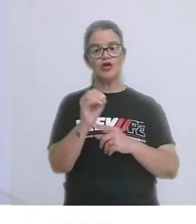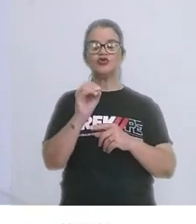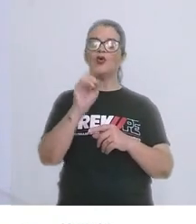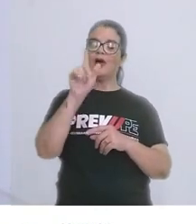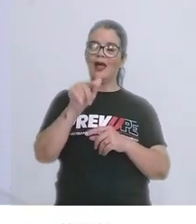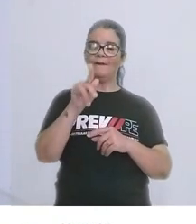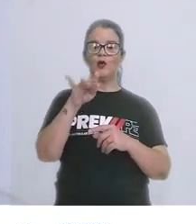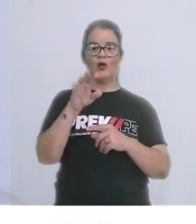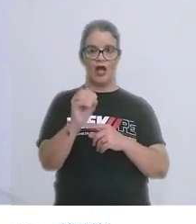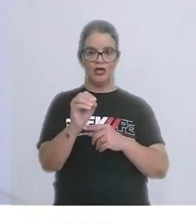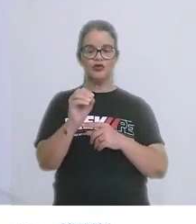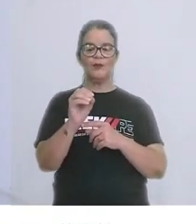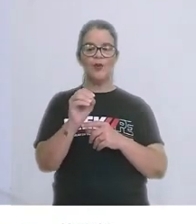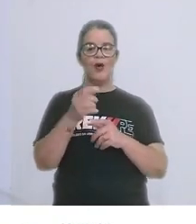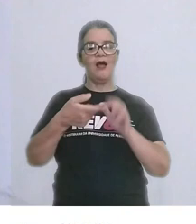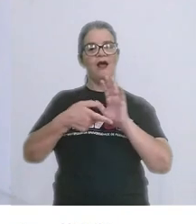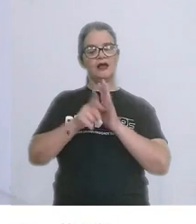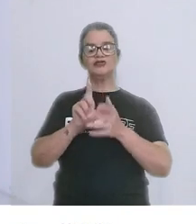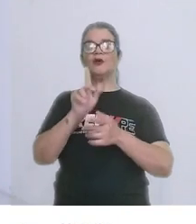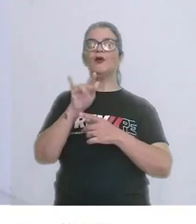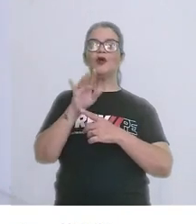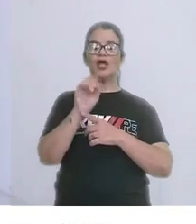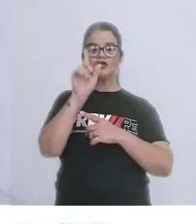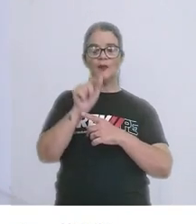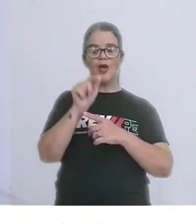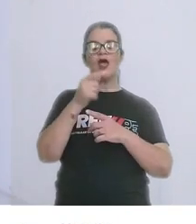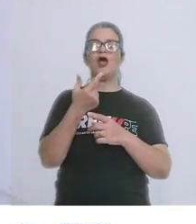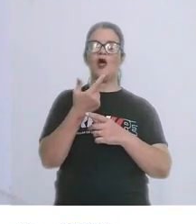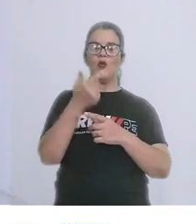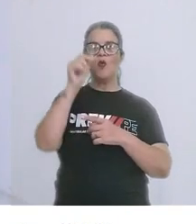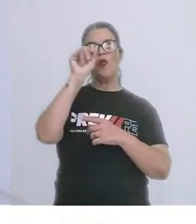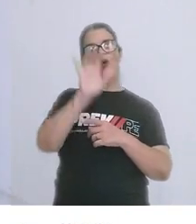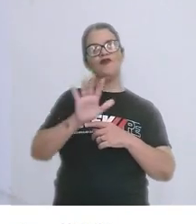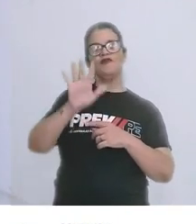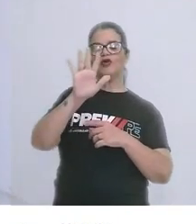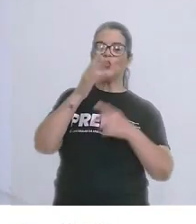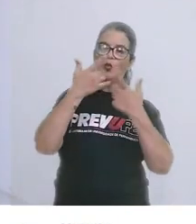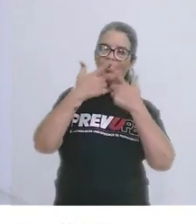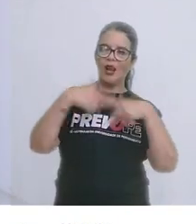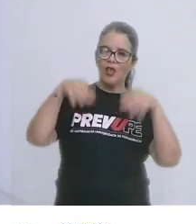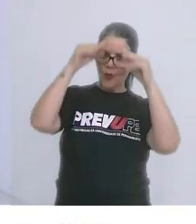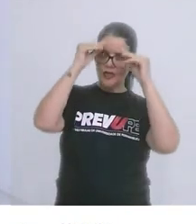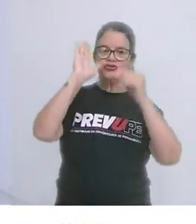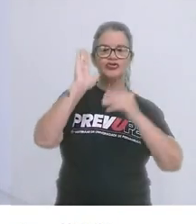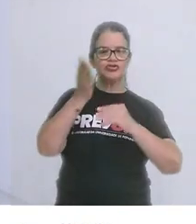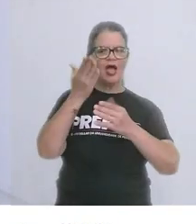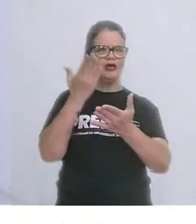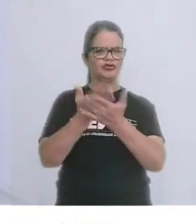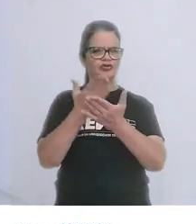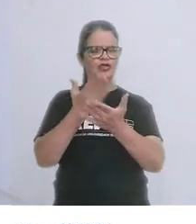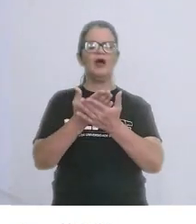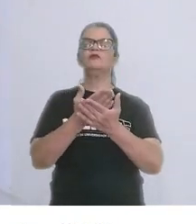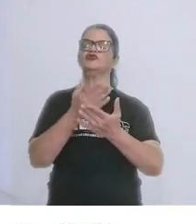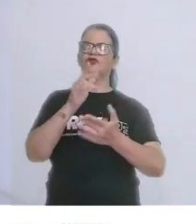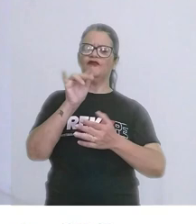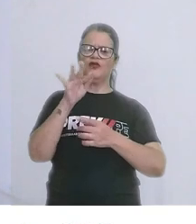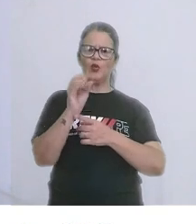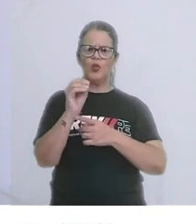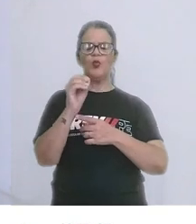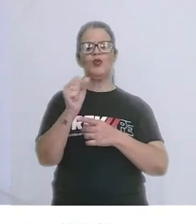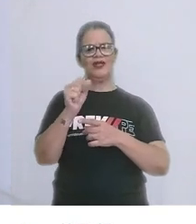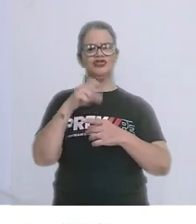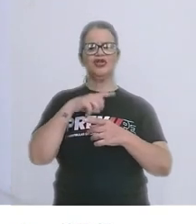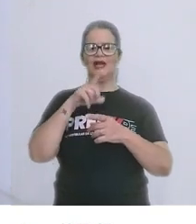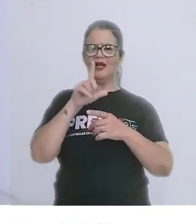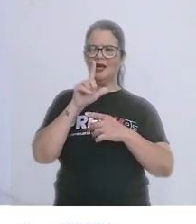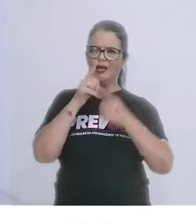palavra pleonasmo. O que é pleonasmo? É uma figura de linguagem. A gente já estudou figuras de linguagem, é um assunto bem